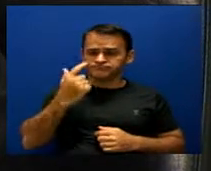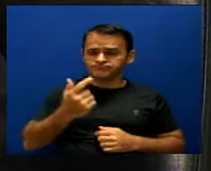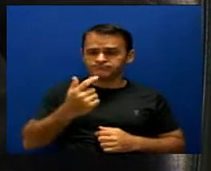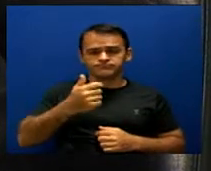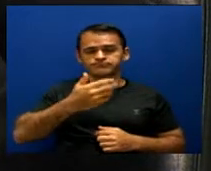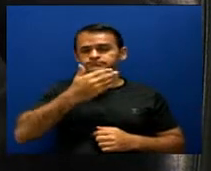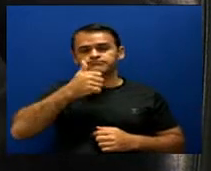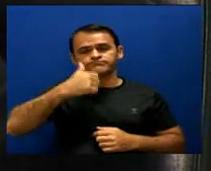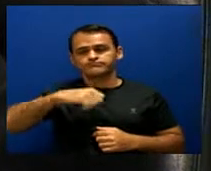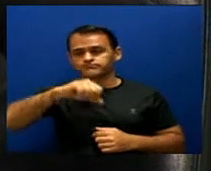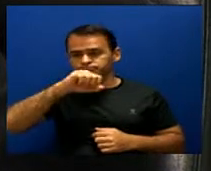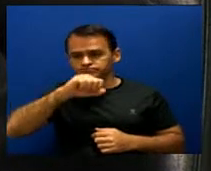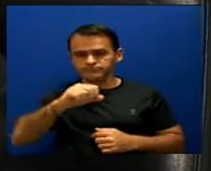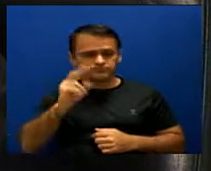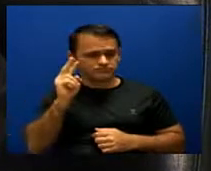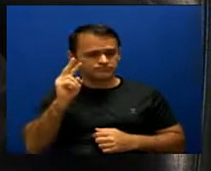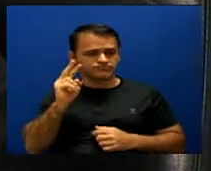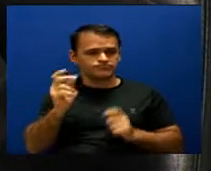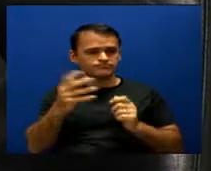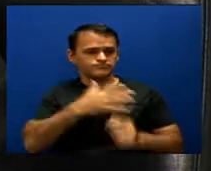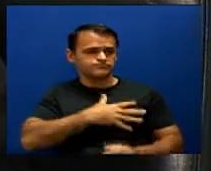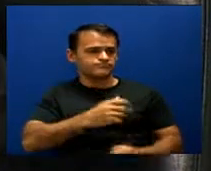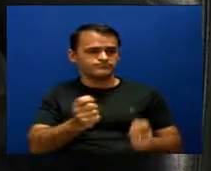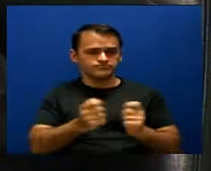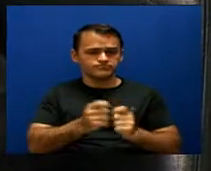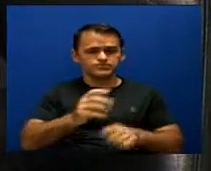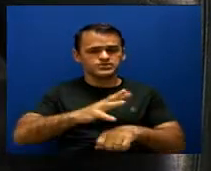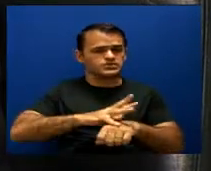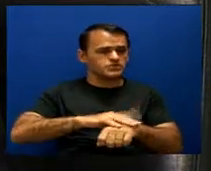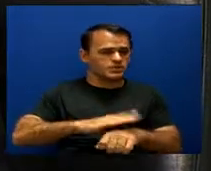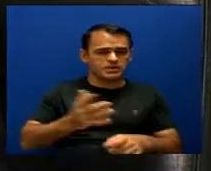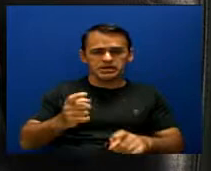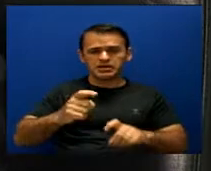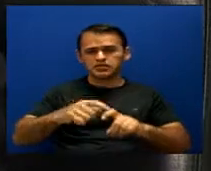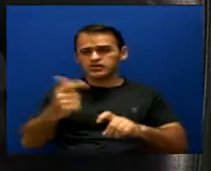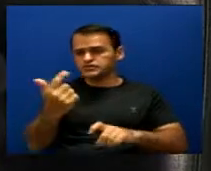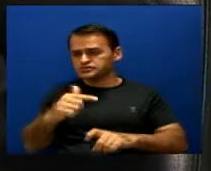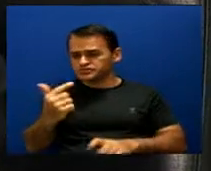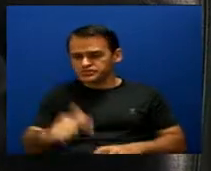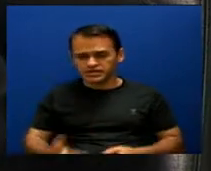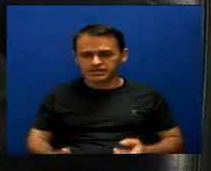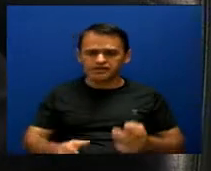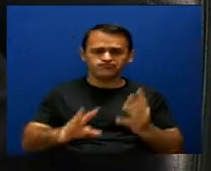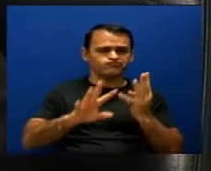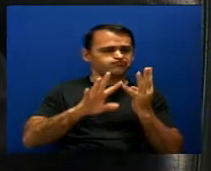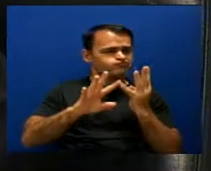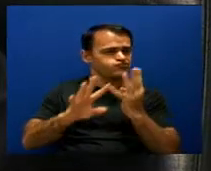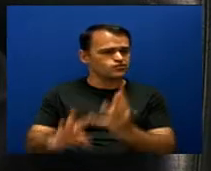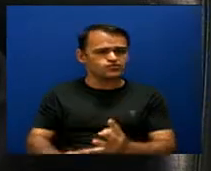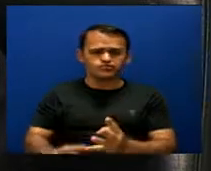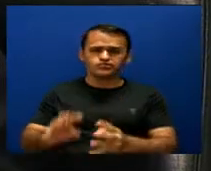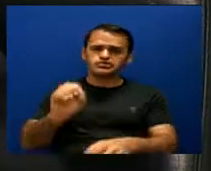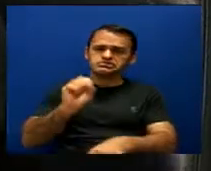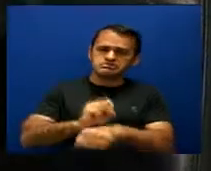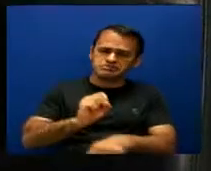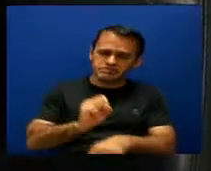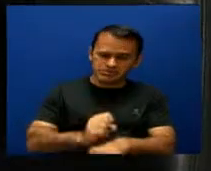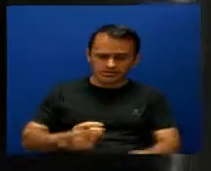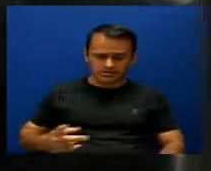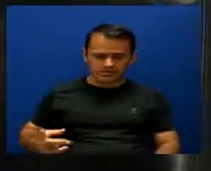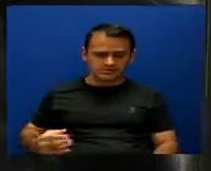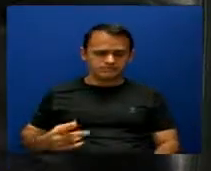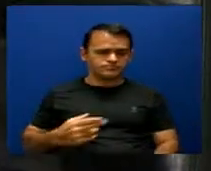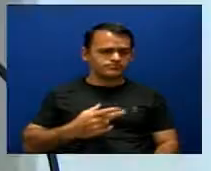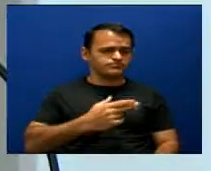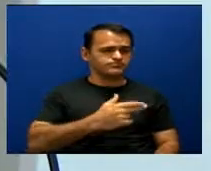com um filho doente e aí não tem atendimento, fica nas filas, te esperam por cirurgias. Sabe?